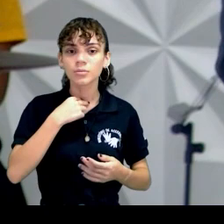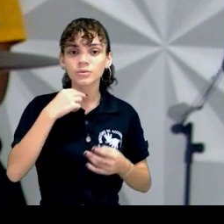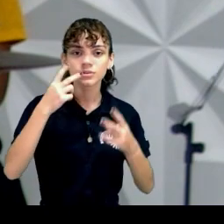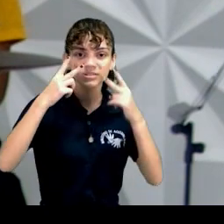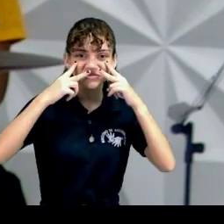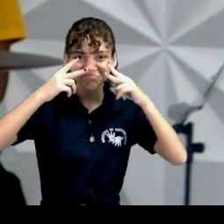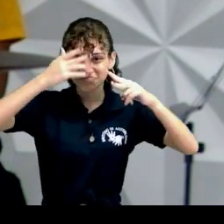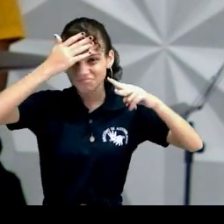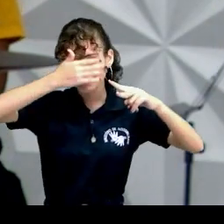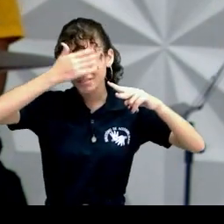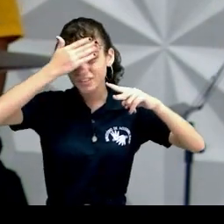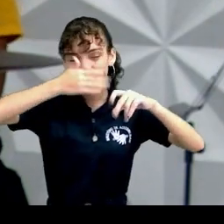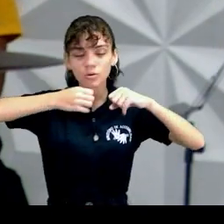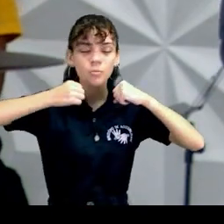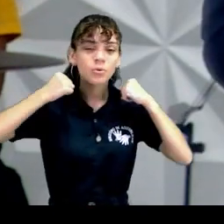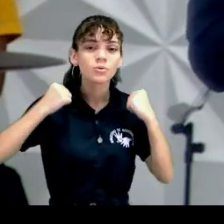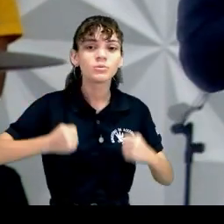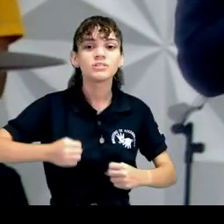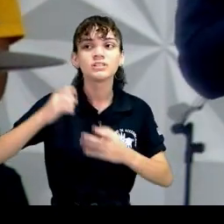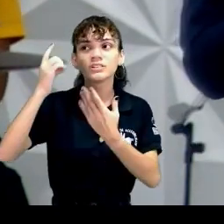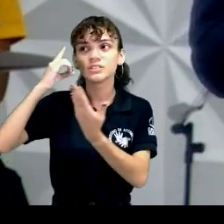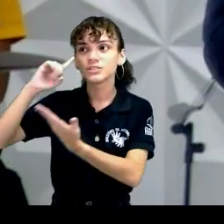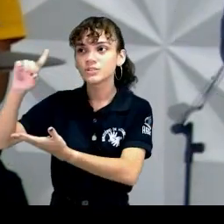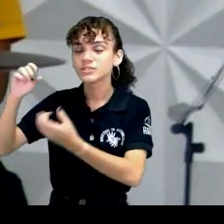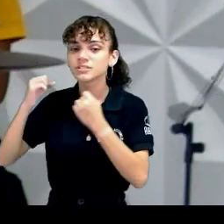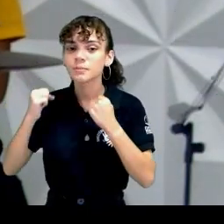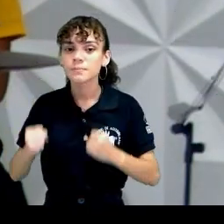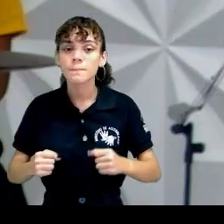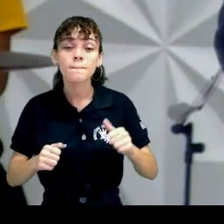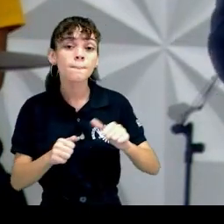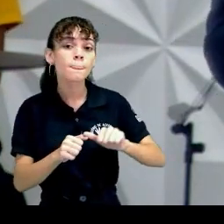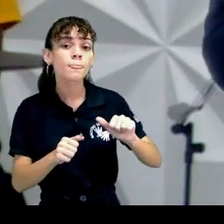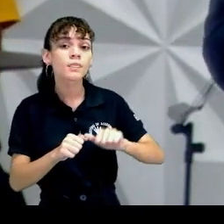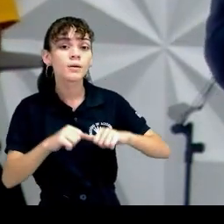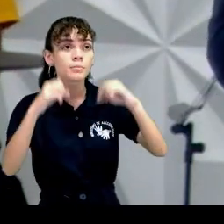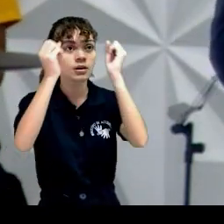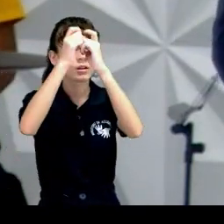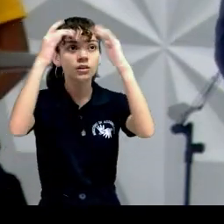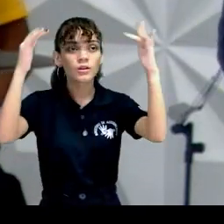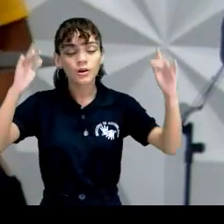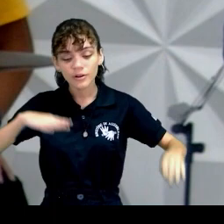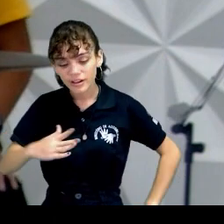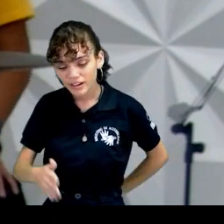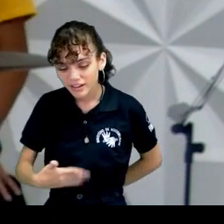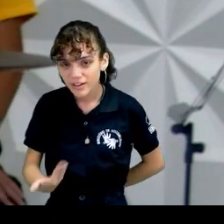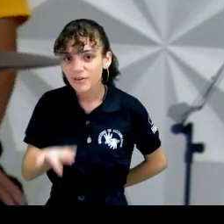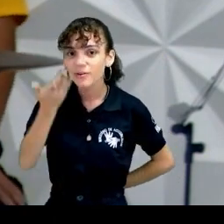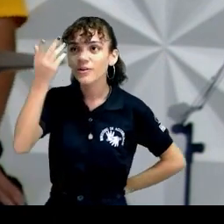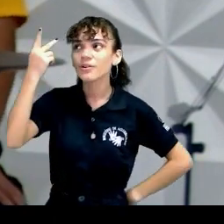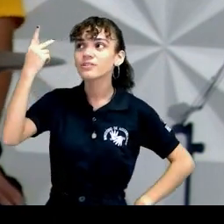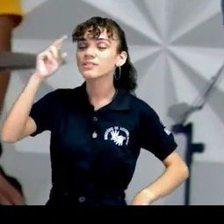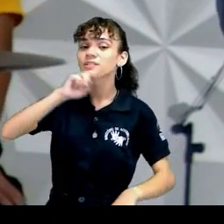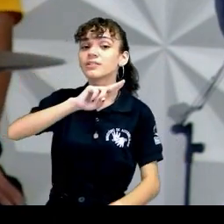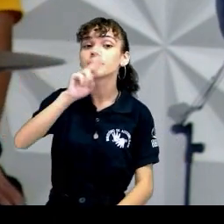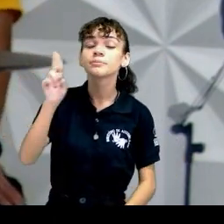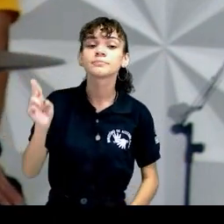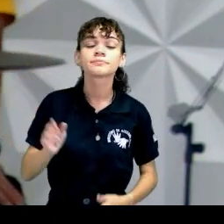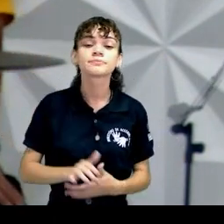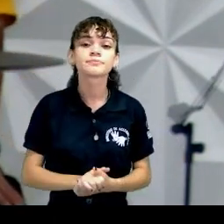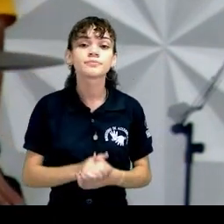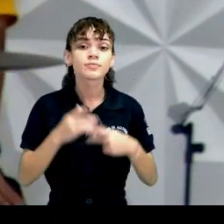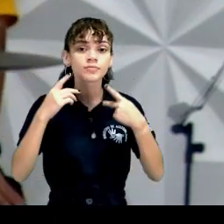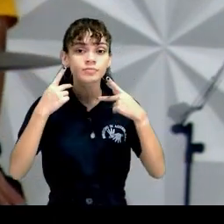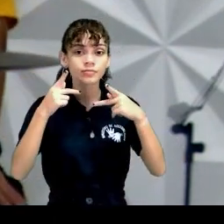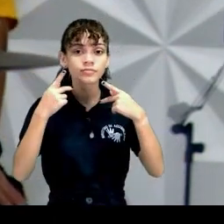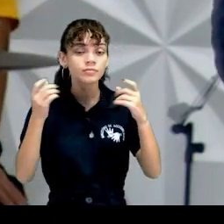honra do seu nome. E termino com um fato, ainda dentro de um leproso, mas agora narrado por Mateus,